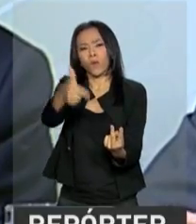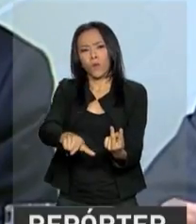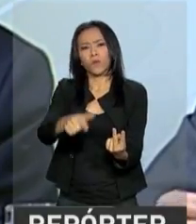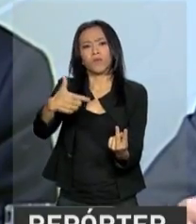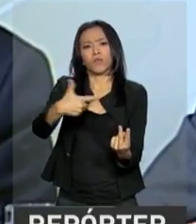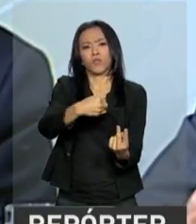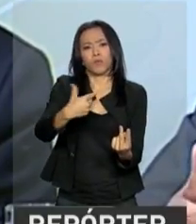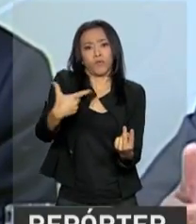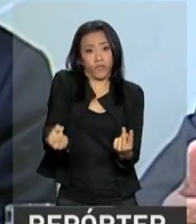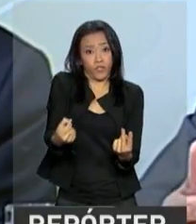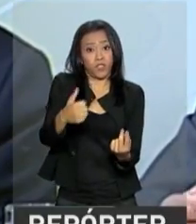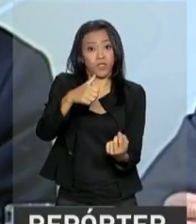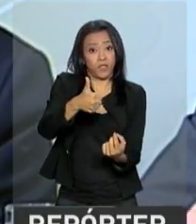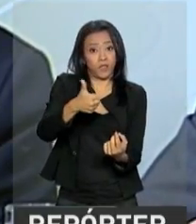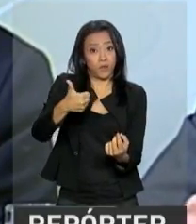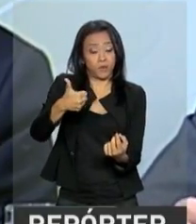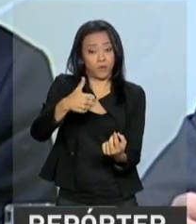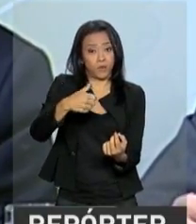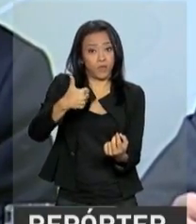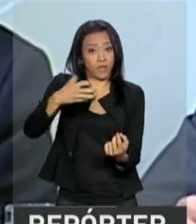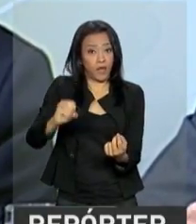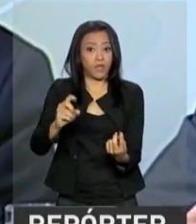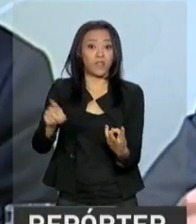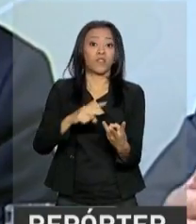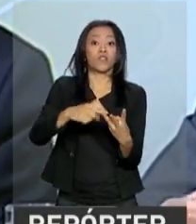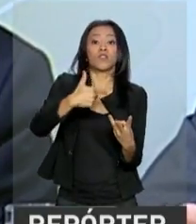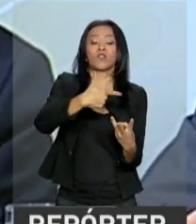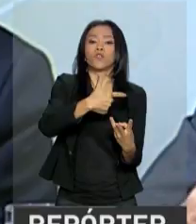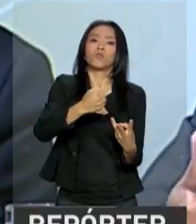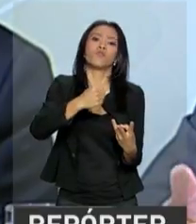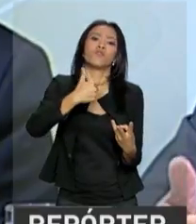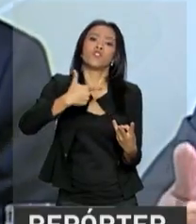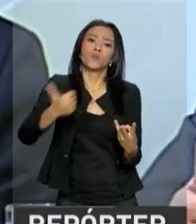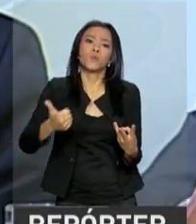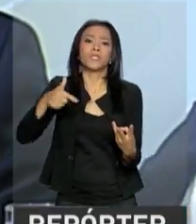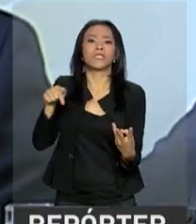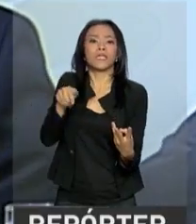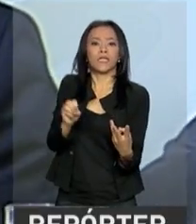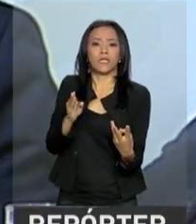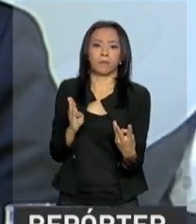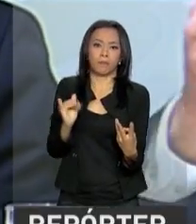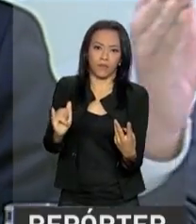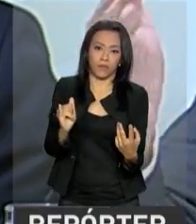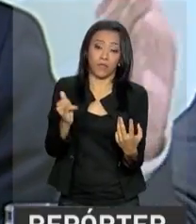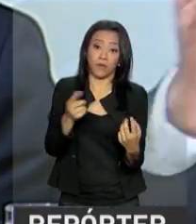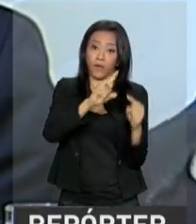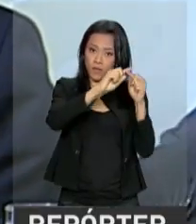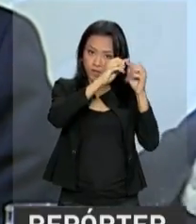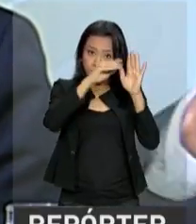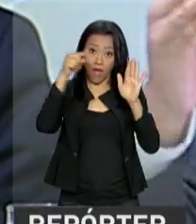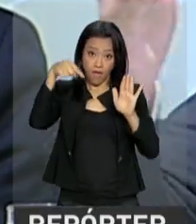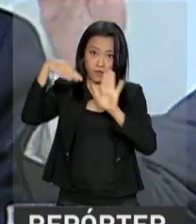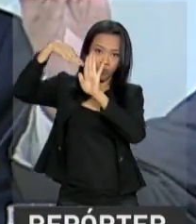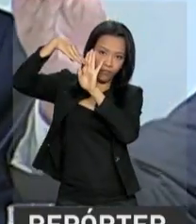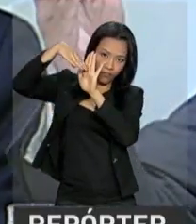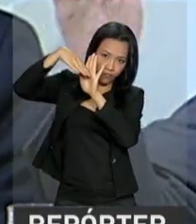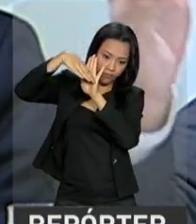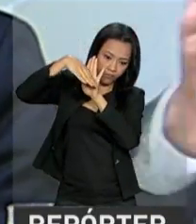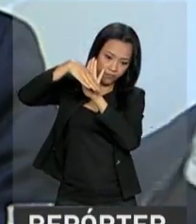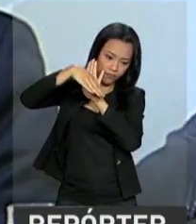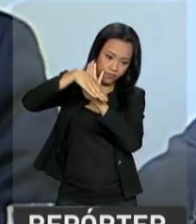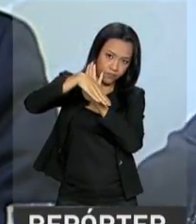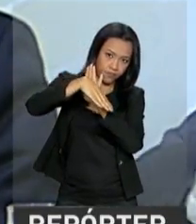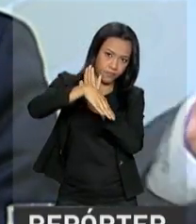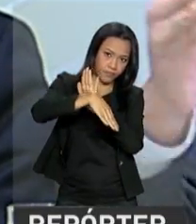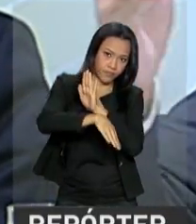2 e 20 de 110 uma meta para 2021 de 70 bilhões essa queda ao longo dos próximos exercícios